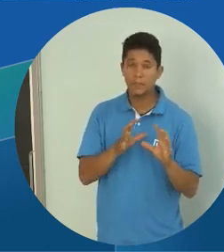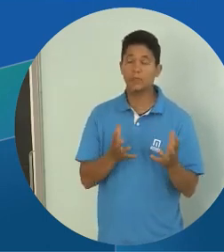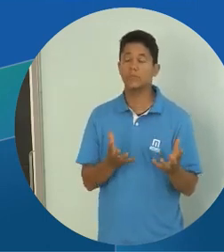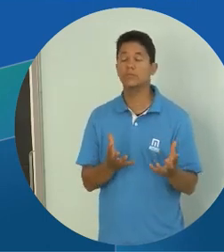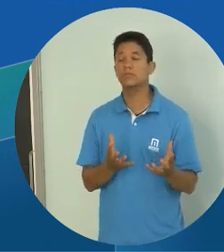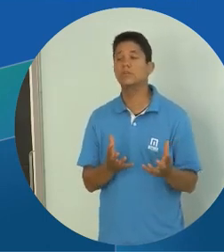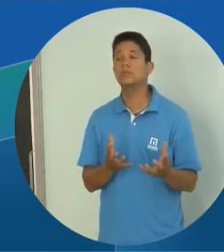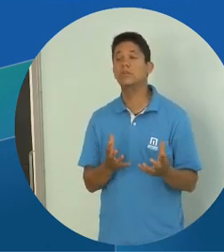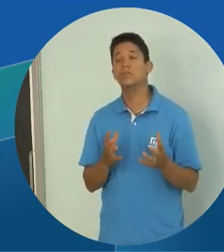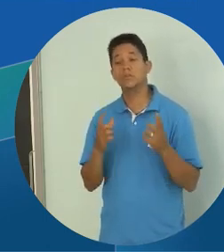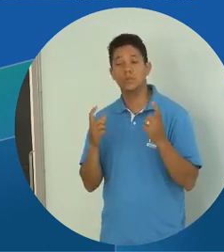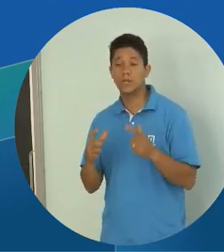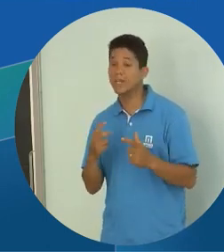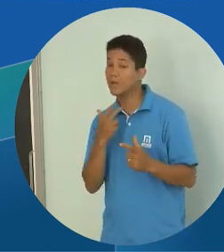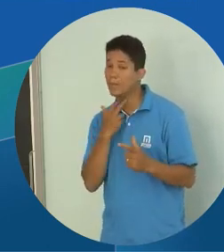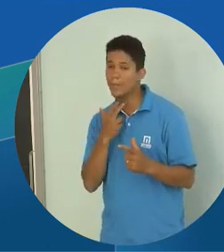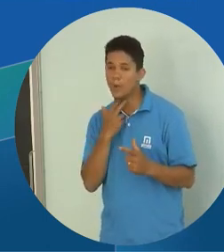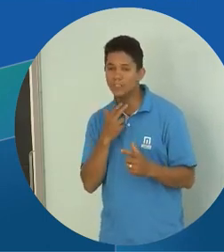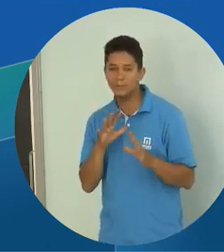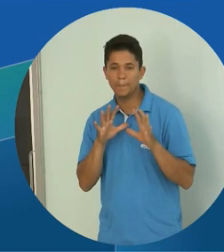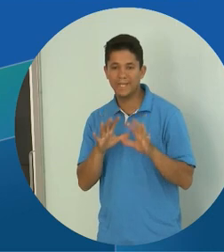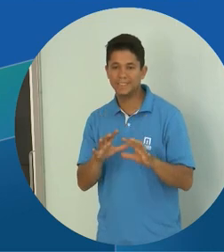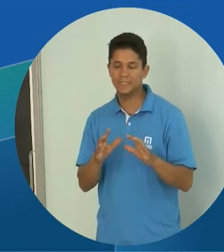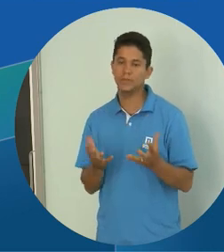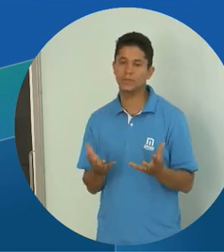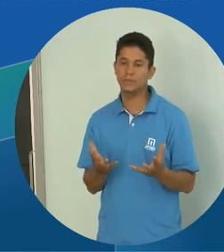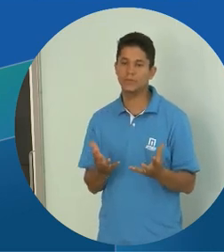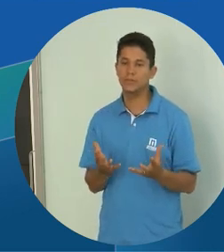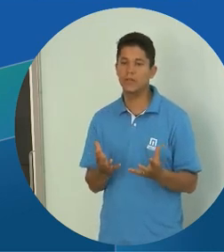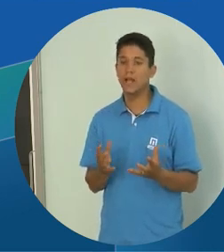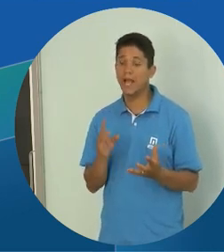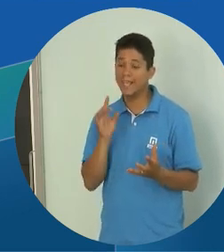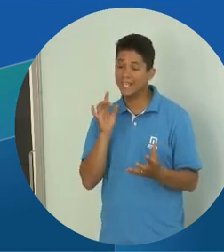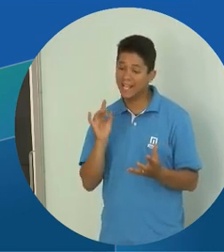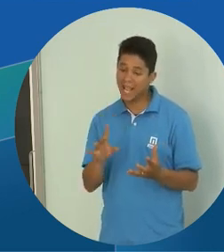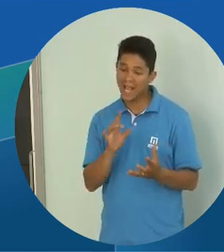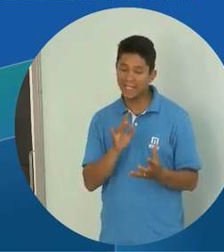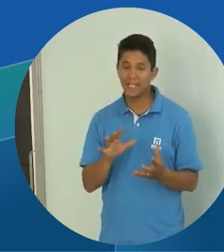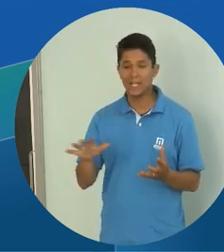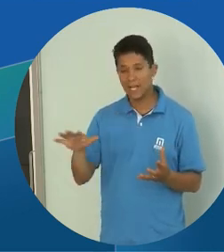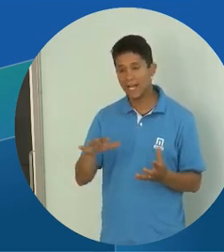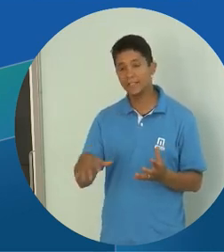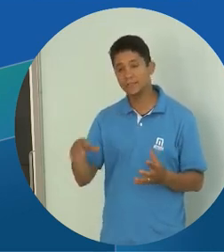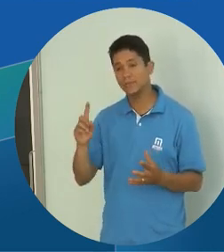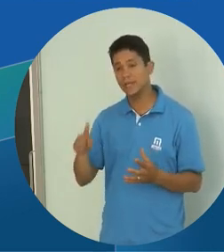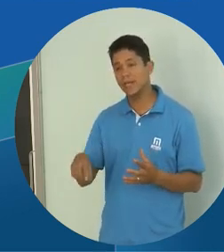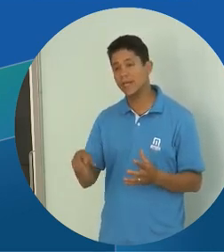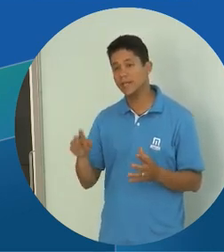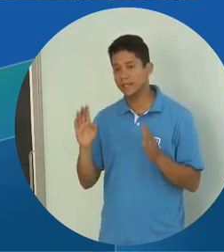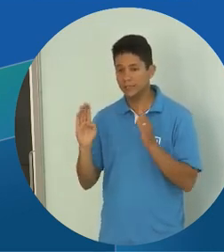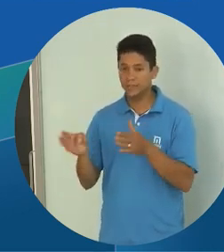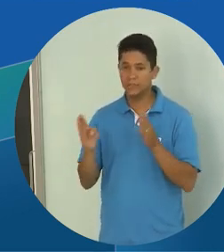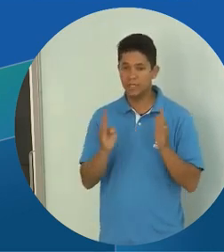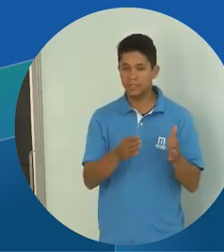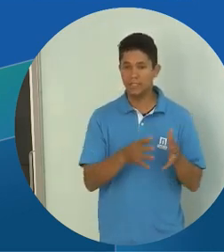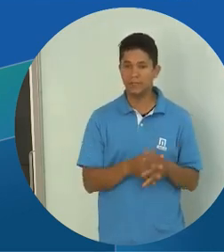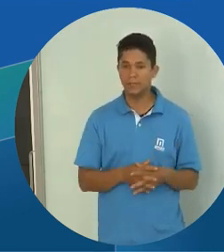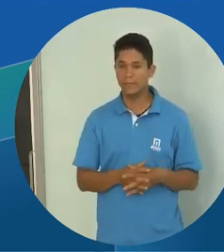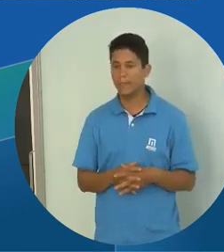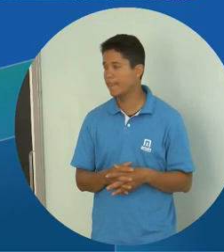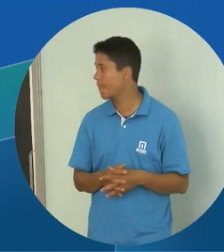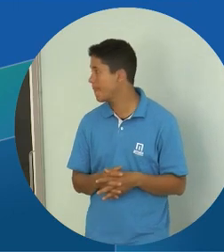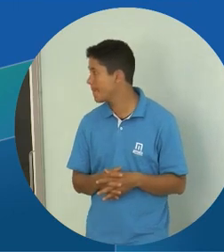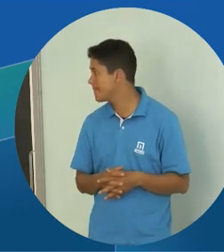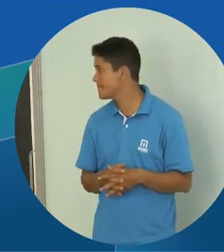Então, cada caso é um caso muito específico, muito personalizado. Vou passar alguns cases que a gente tem feito aqui